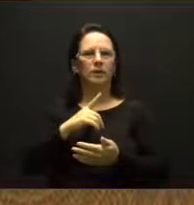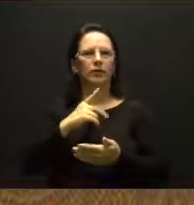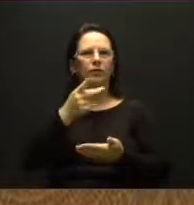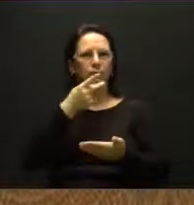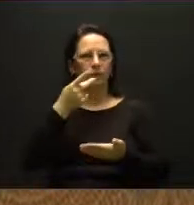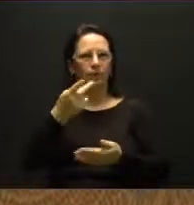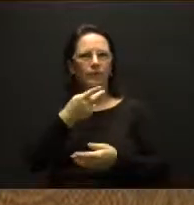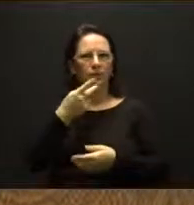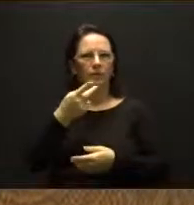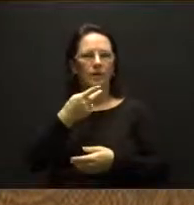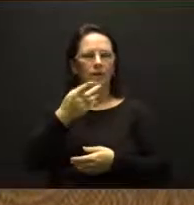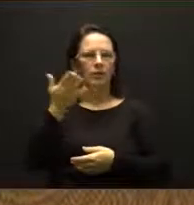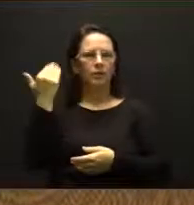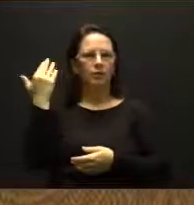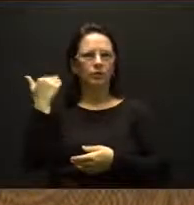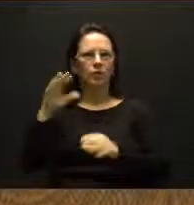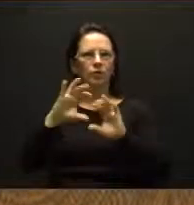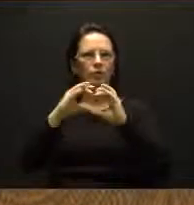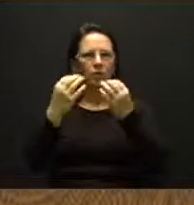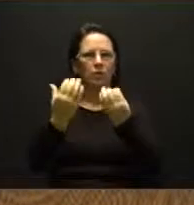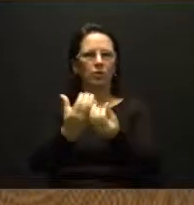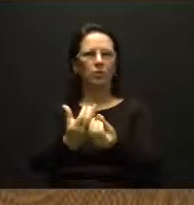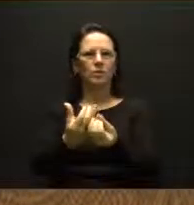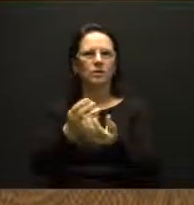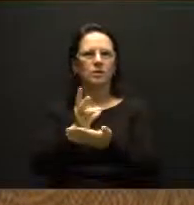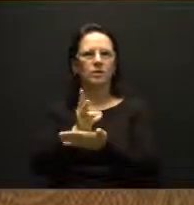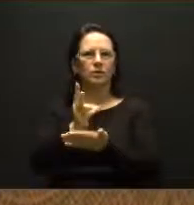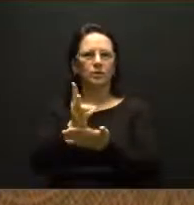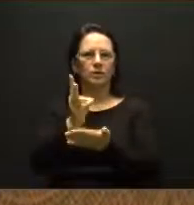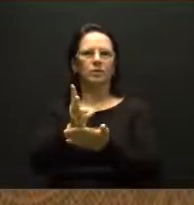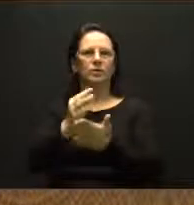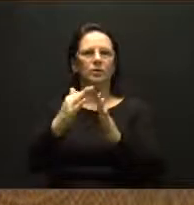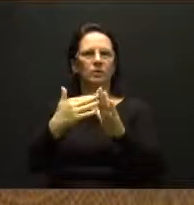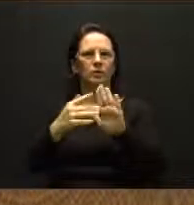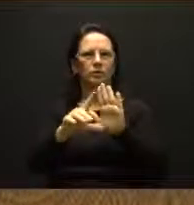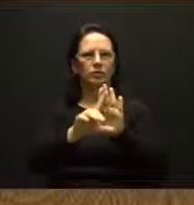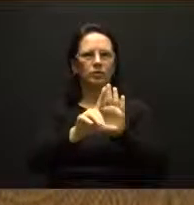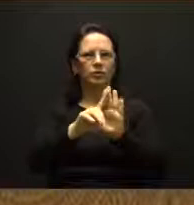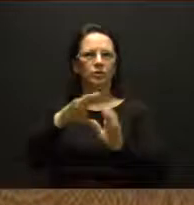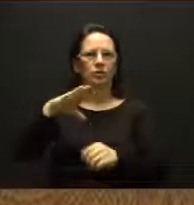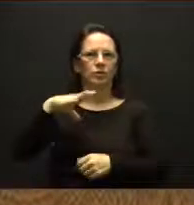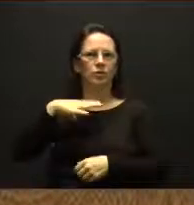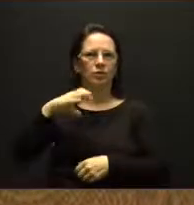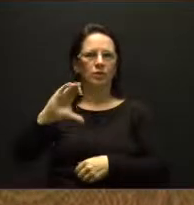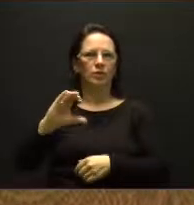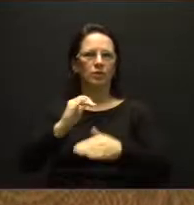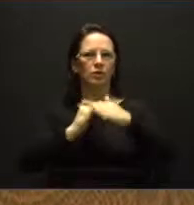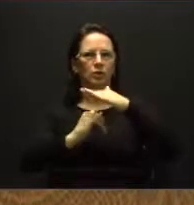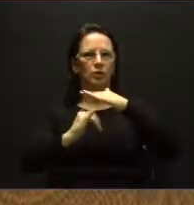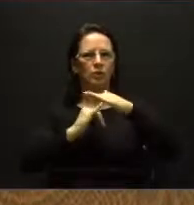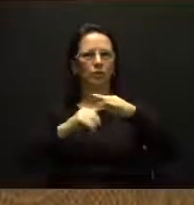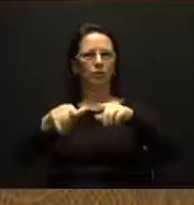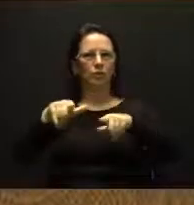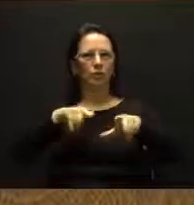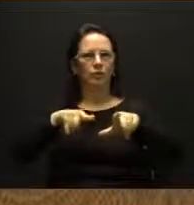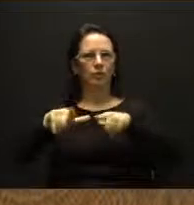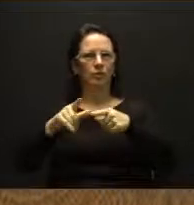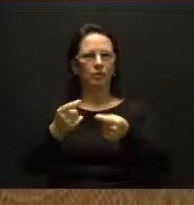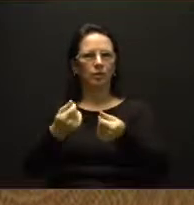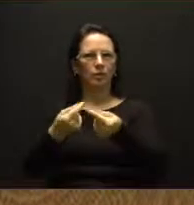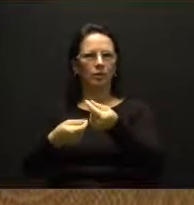deliberar em campo que a comissão permanente da câmara municipal de cubatão de indústria comércio emprego trabalho e renda